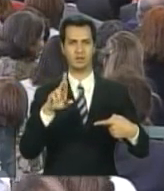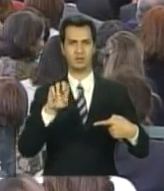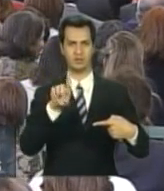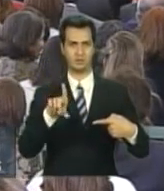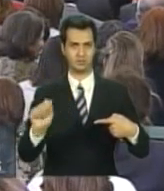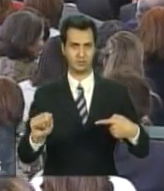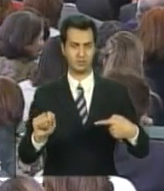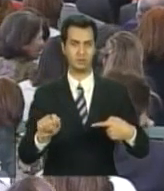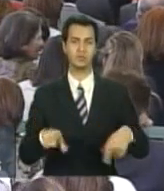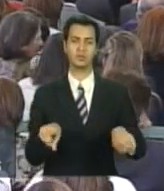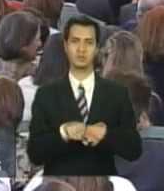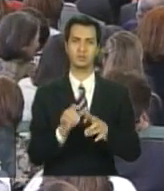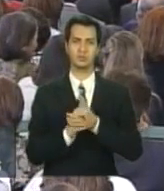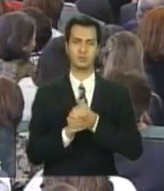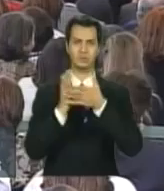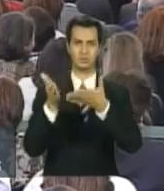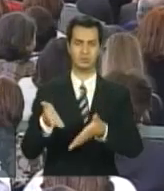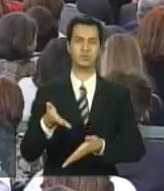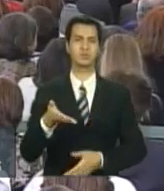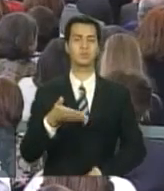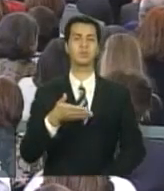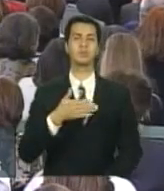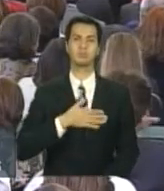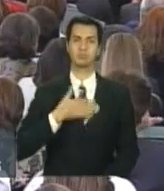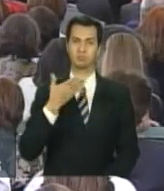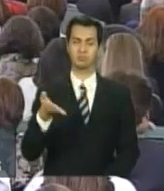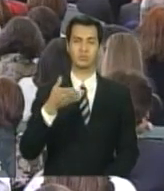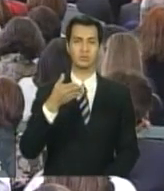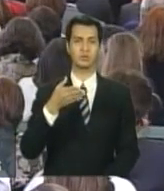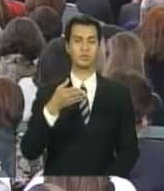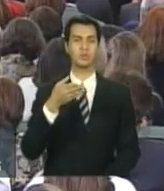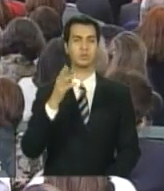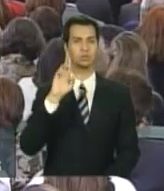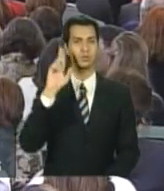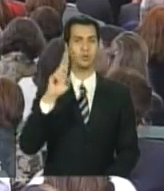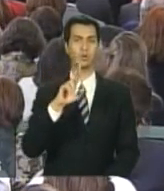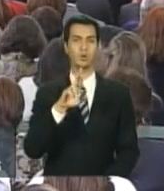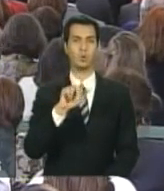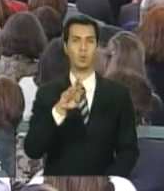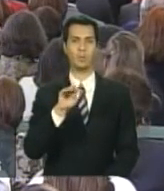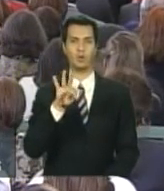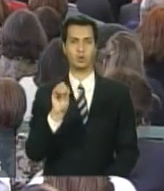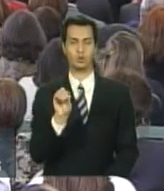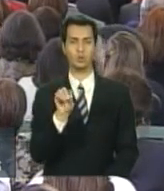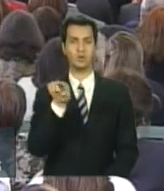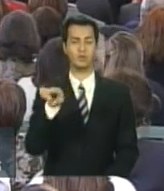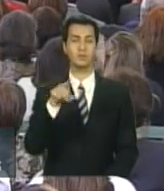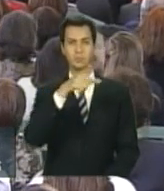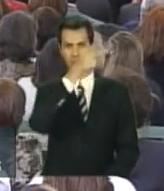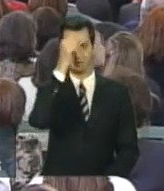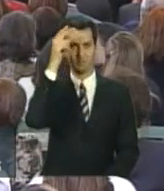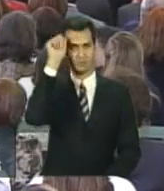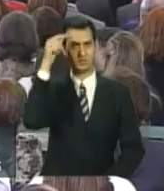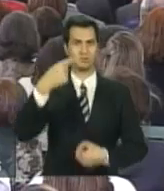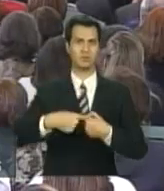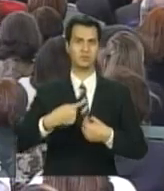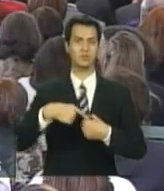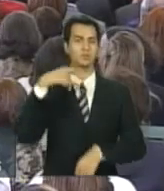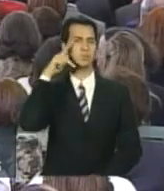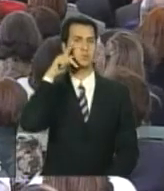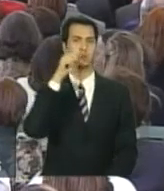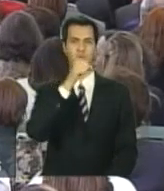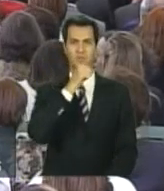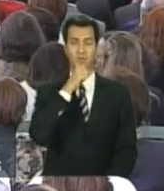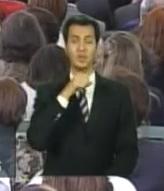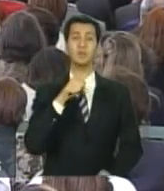Câmara. Cumprimentar o senhor Roberto Sobrinho, prefeito de Porto Velho, por intermédio de quem cumprimento